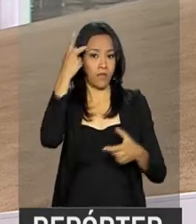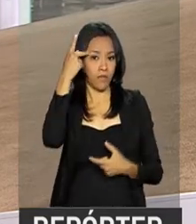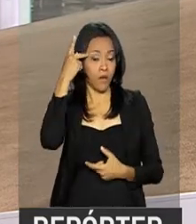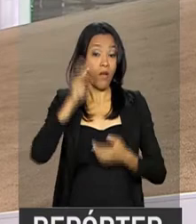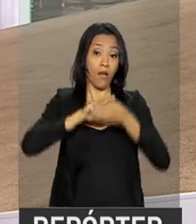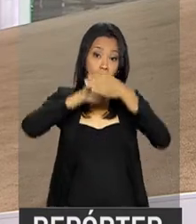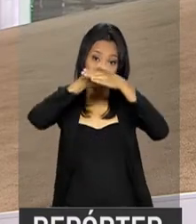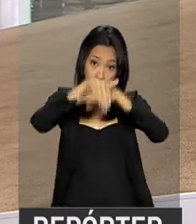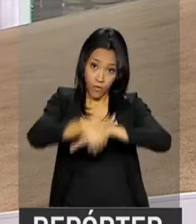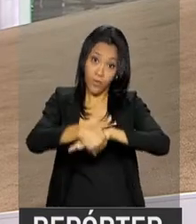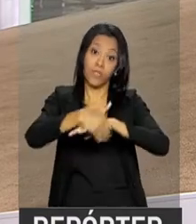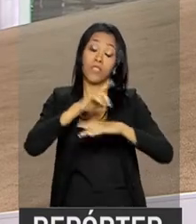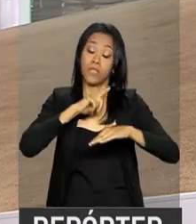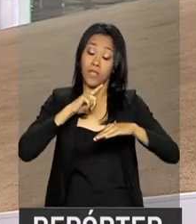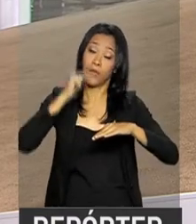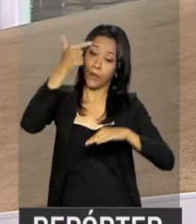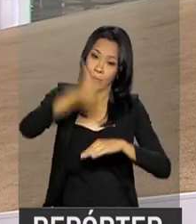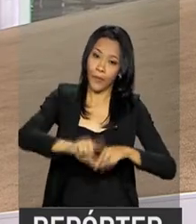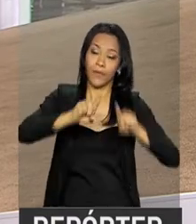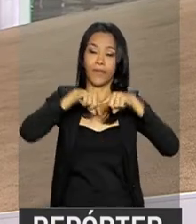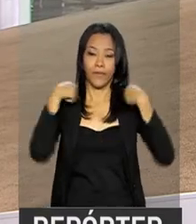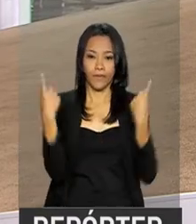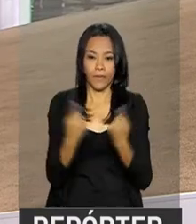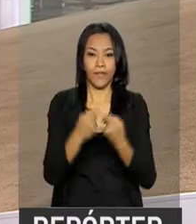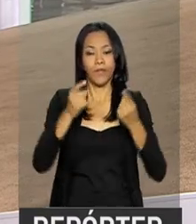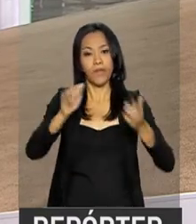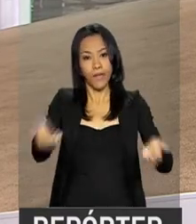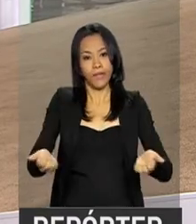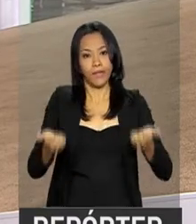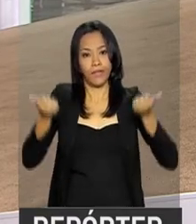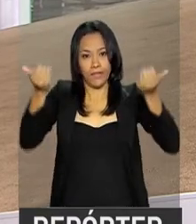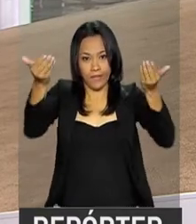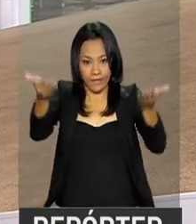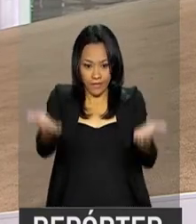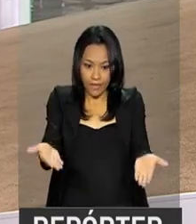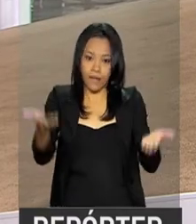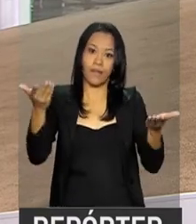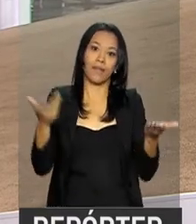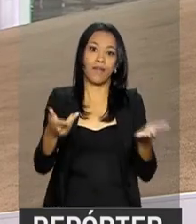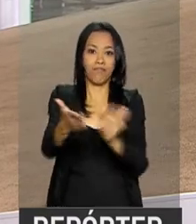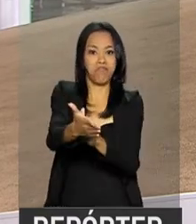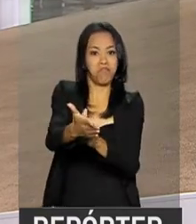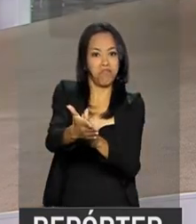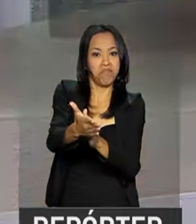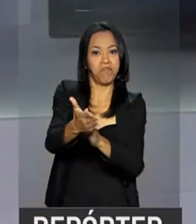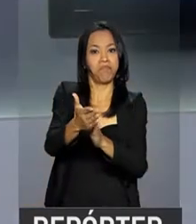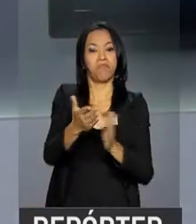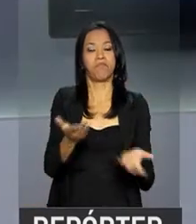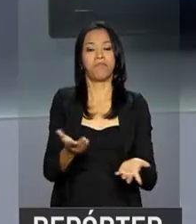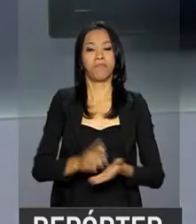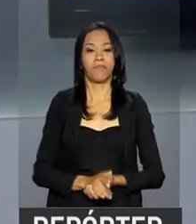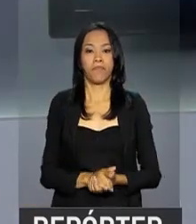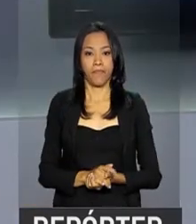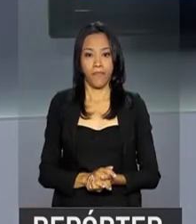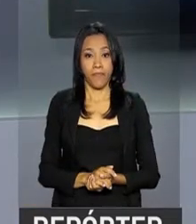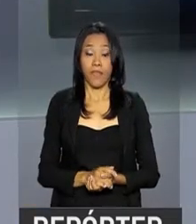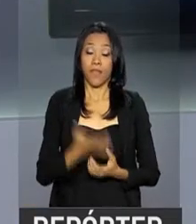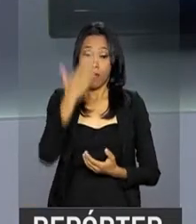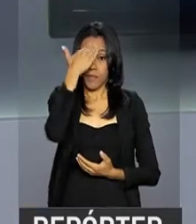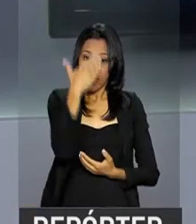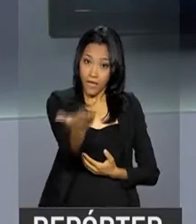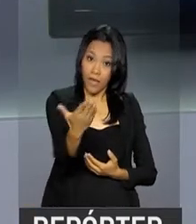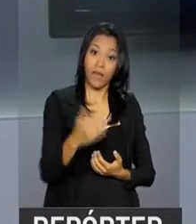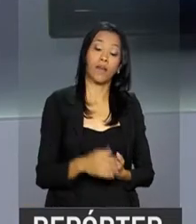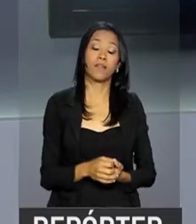participa de cerimônia de entrega de título de brasileiro do ano eu volto com você e thaissa muito obrigada